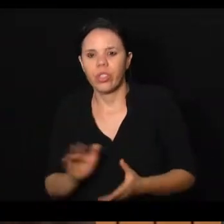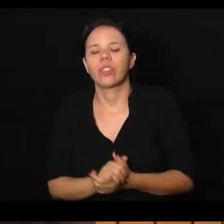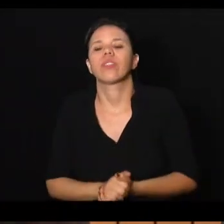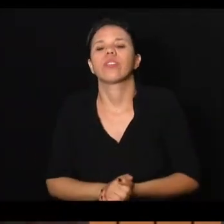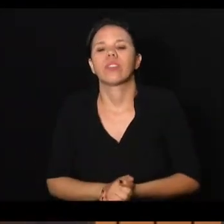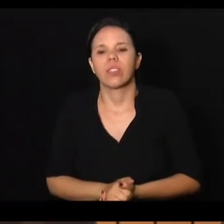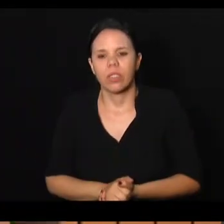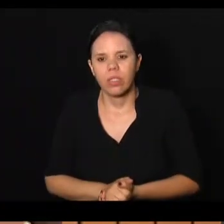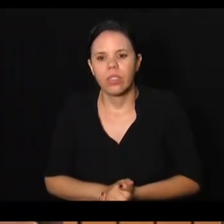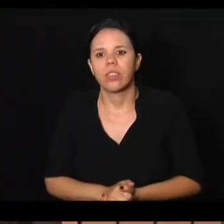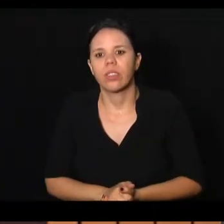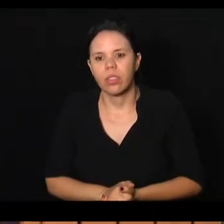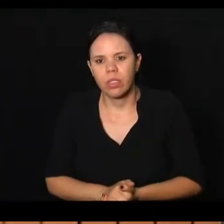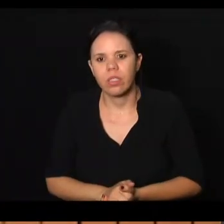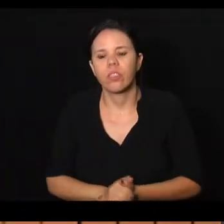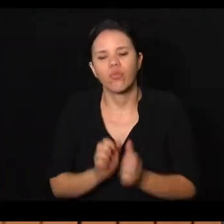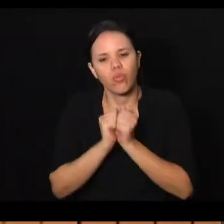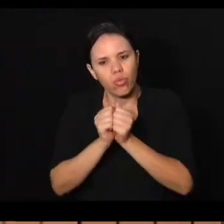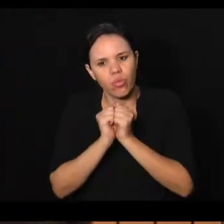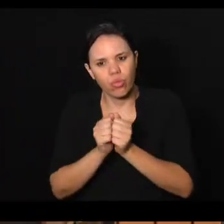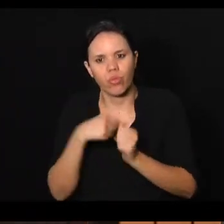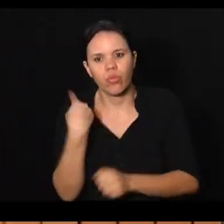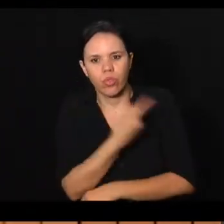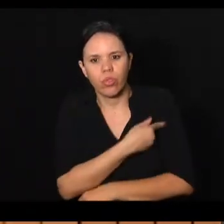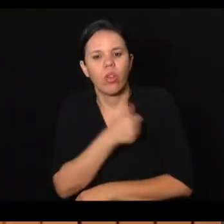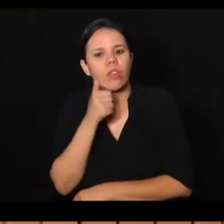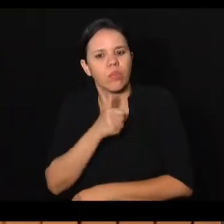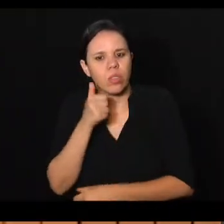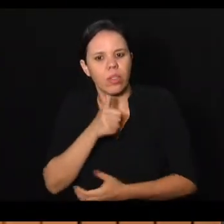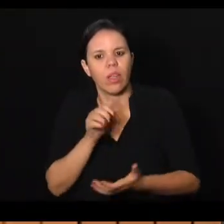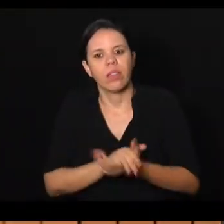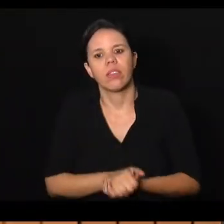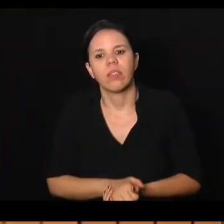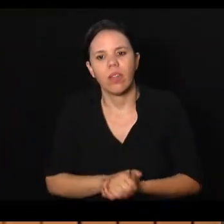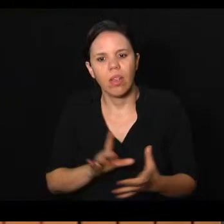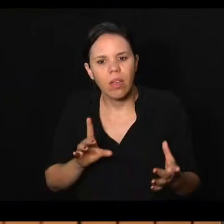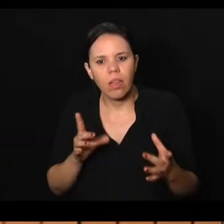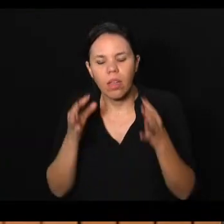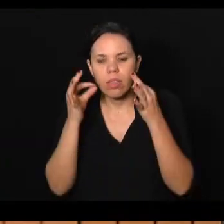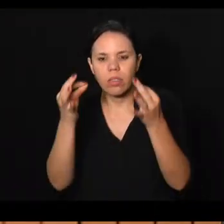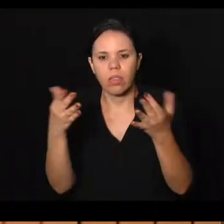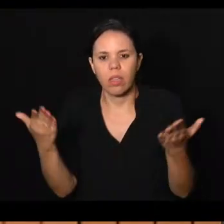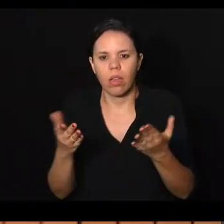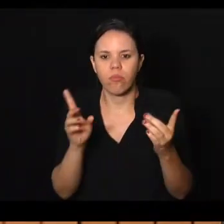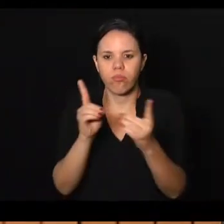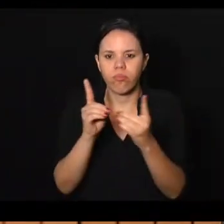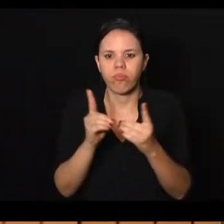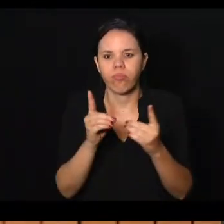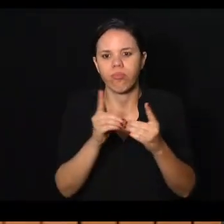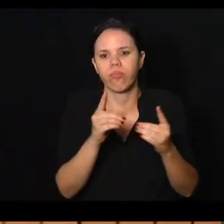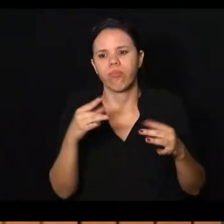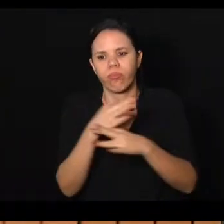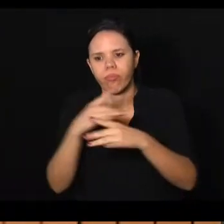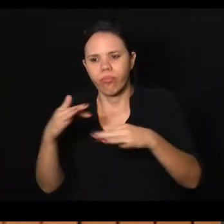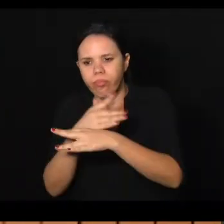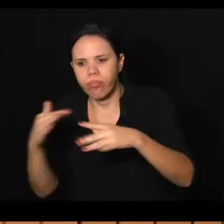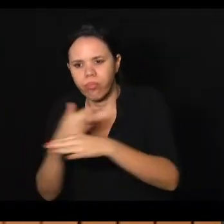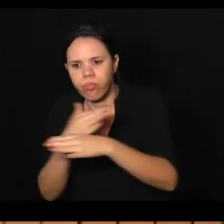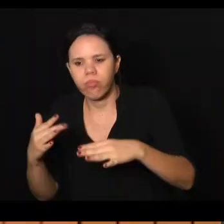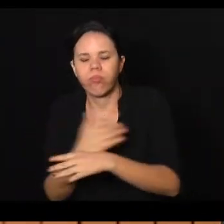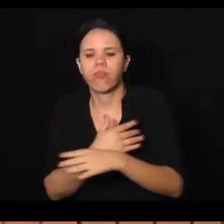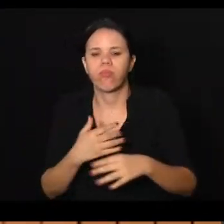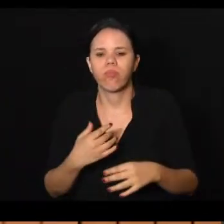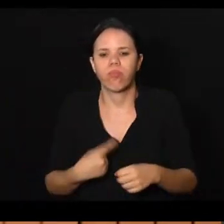estarem abrigando conosco essas mulheres, a estarem atendendo neste momento os municípios com déficit